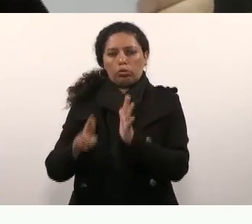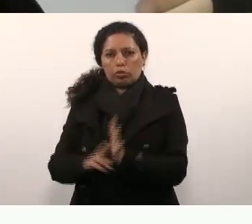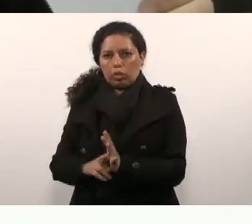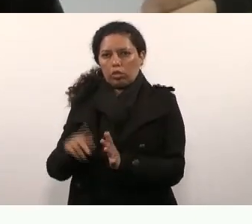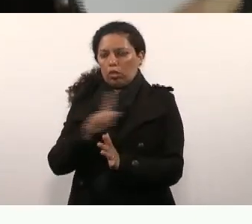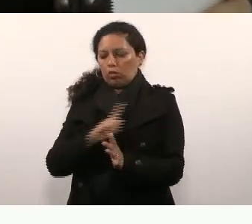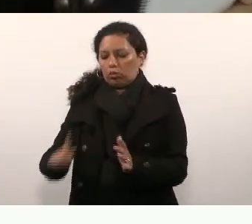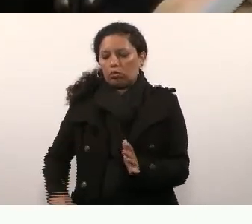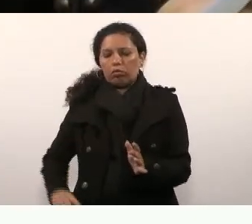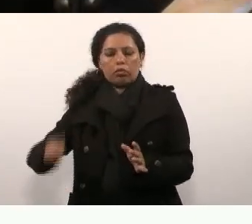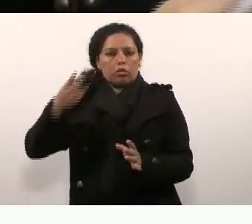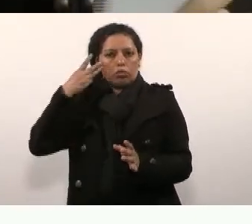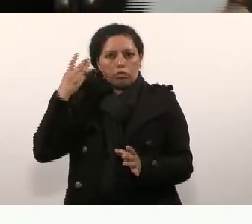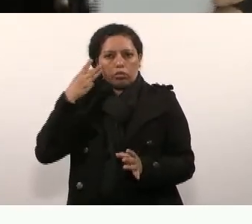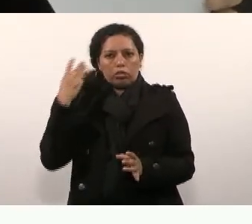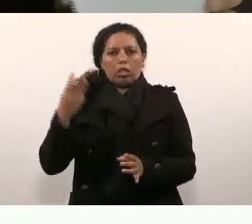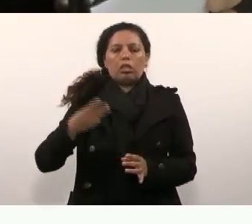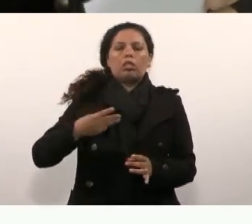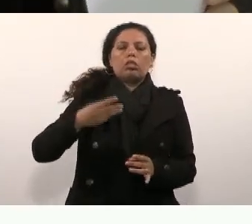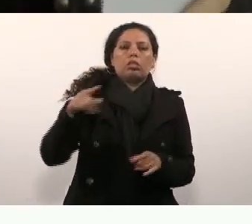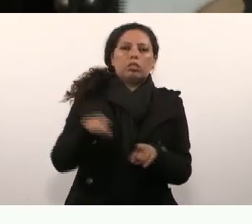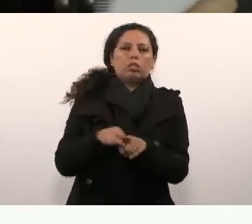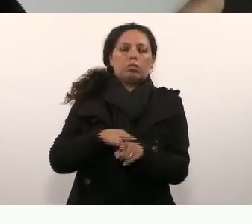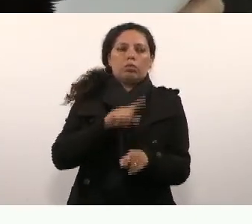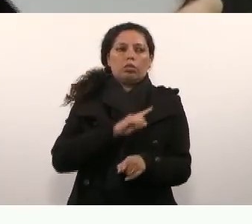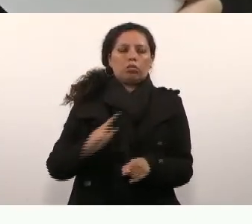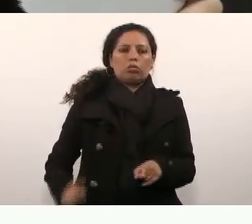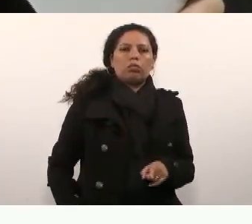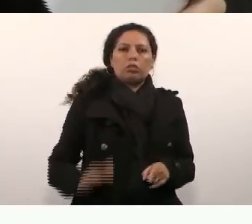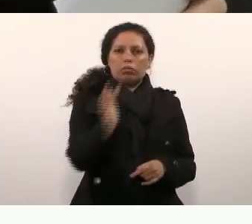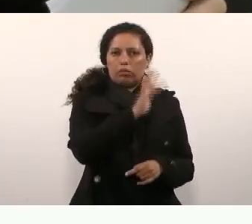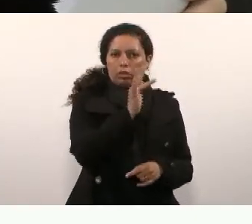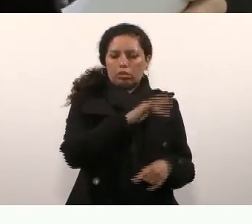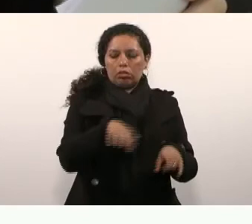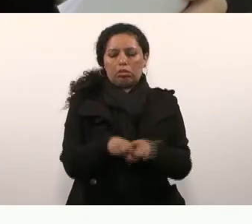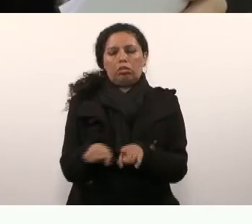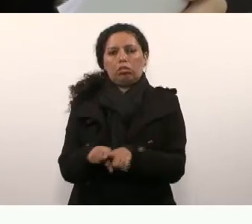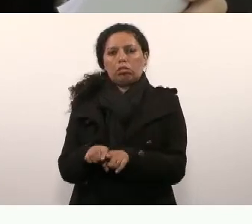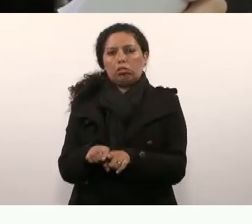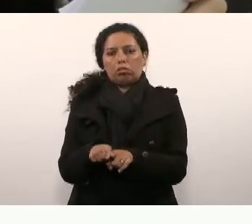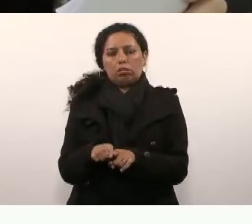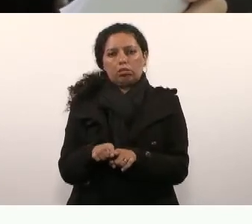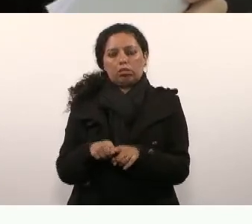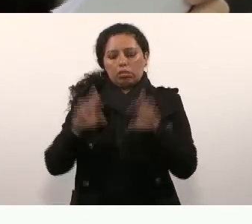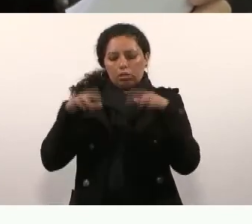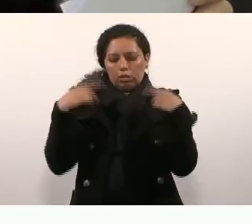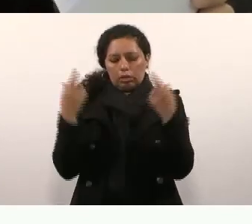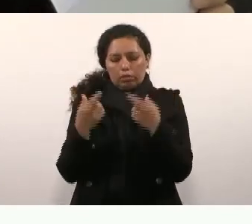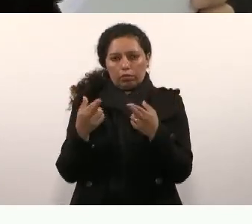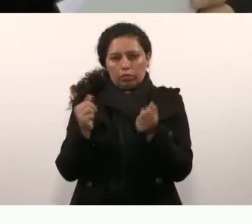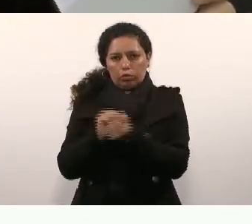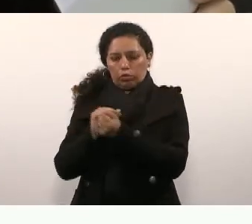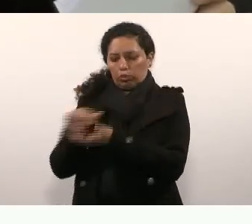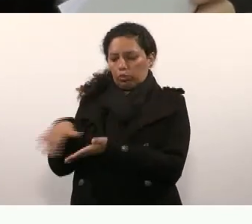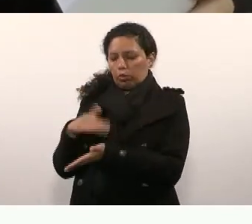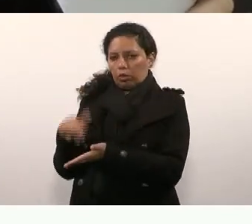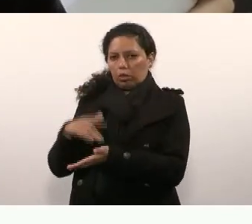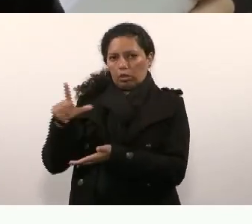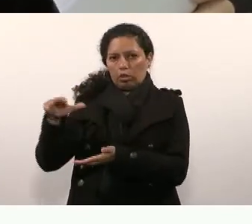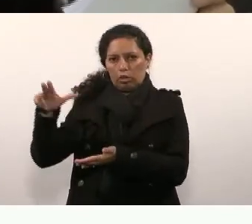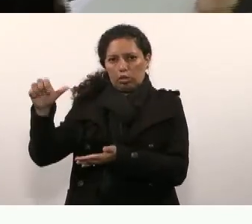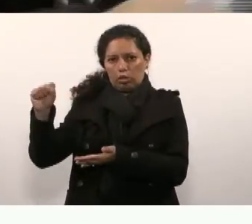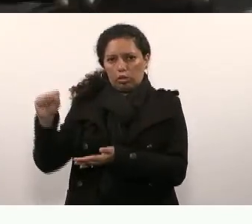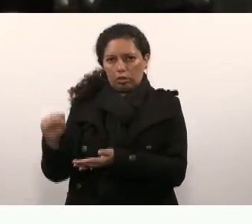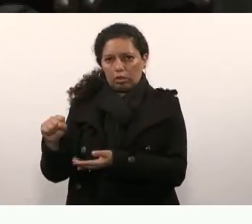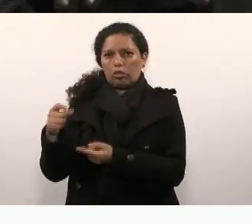ao governo estadual e ao governo federal, via comissão, e também sobre a reunião com o secretário Lucas Tristão,